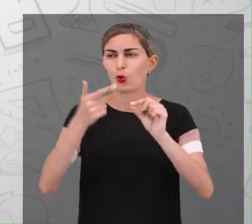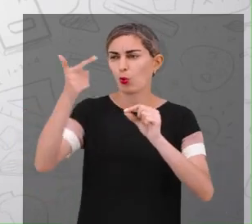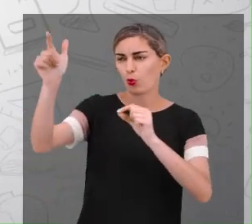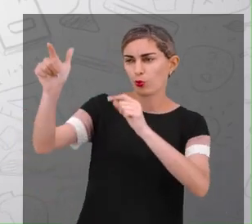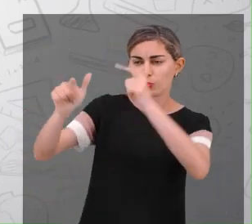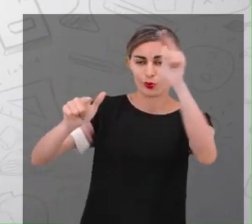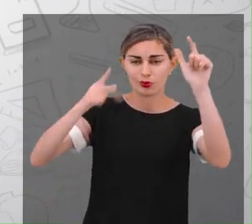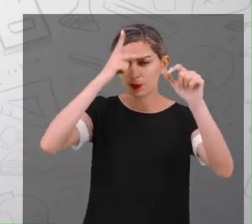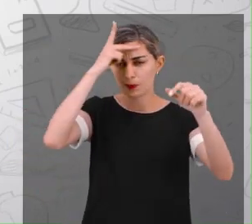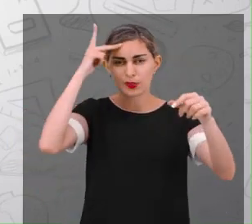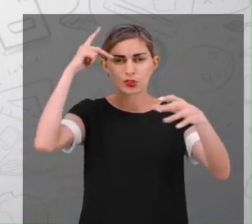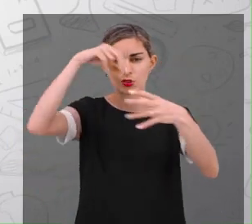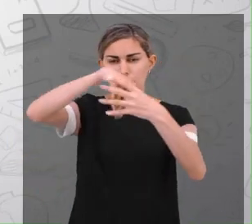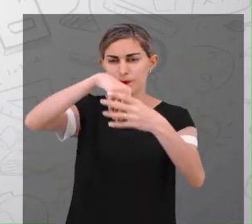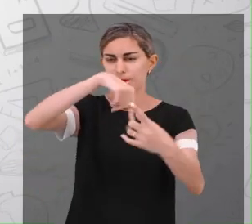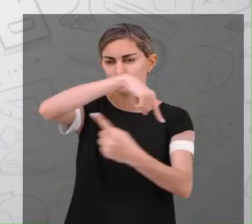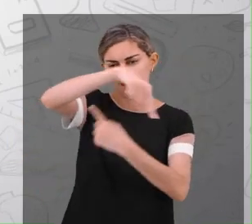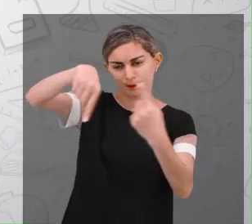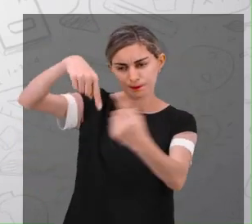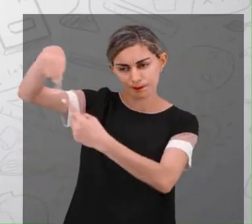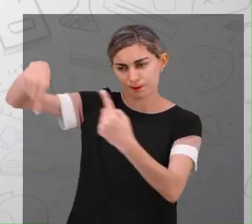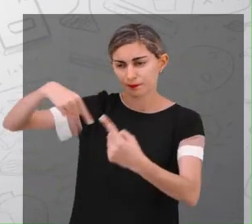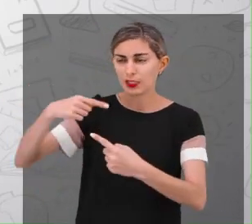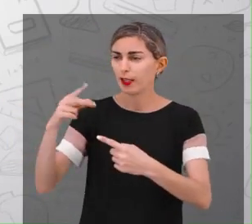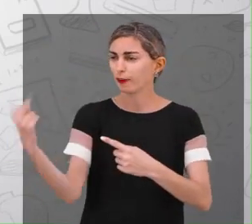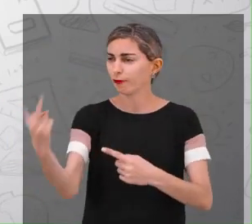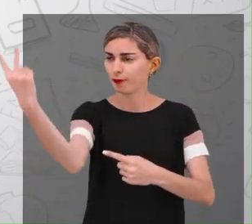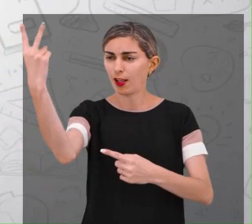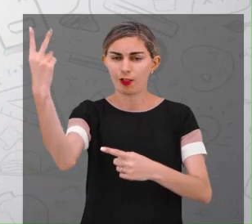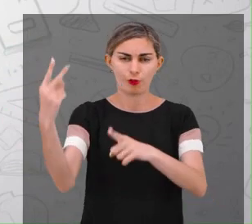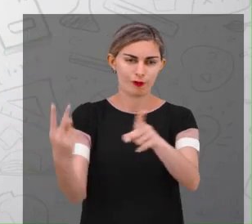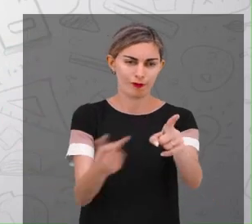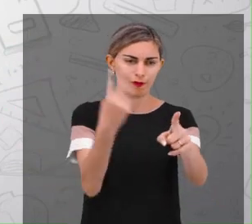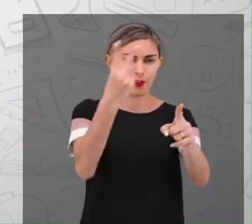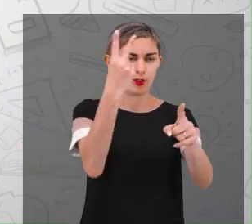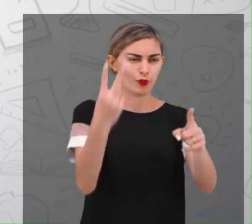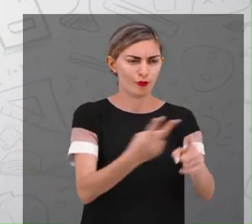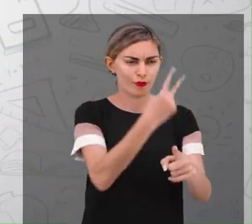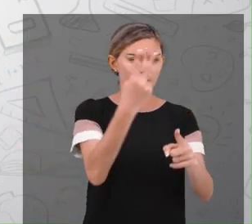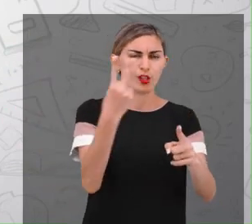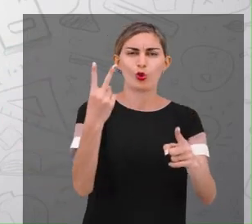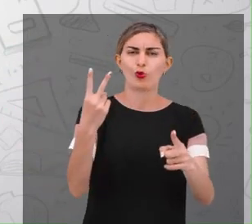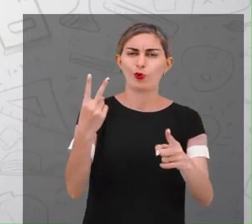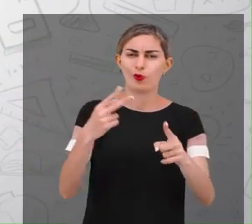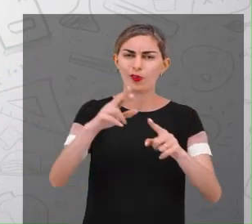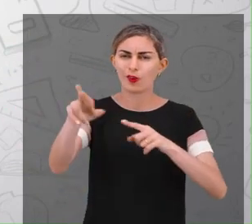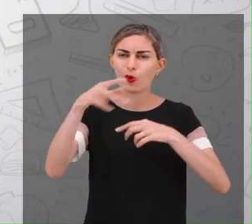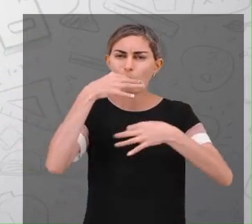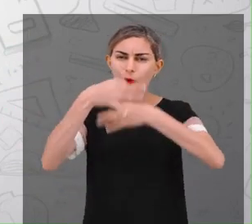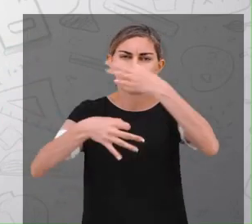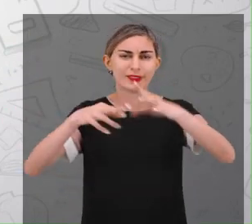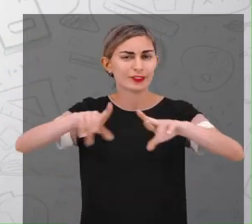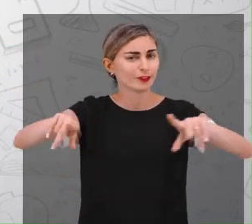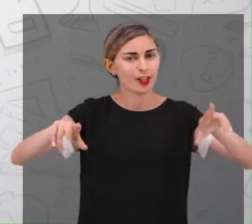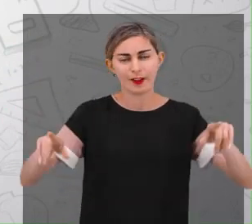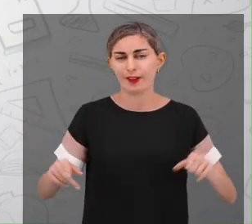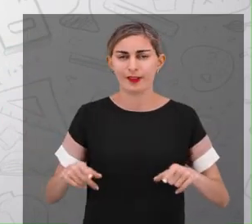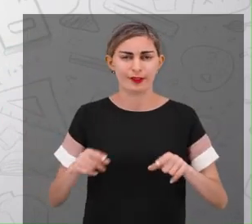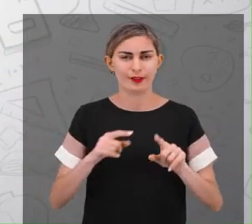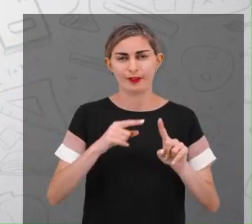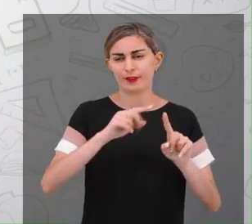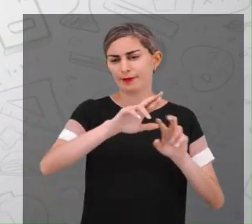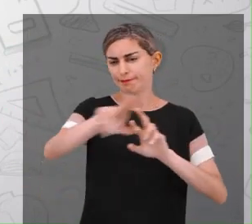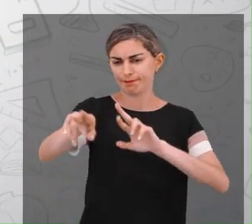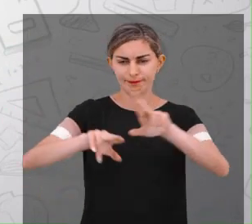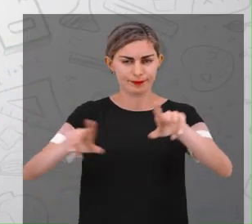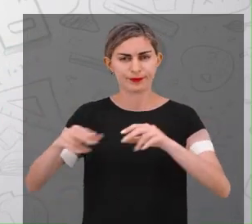outras pessoas que têm outros sistemas de valores diferentes. Desta forma, cada categoria representa um